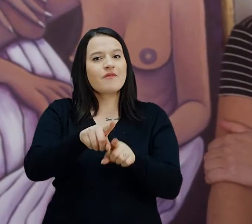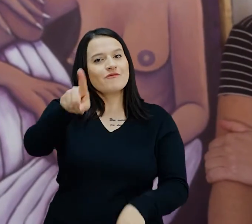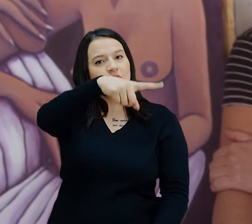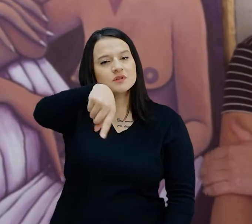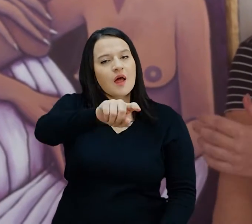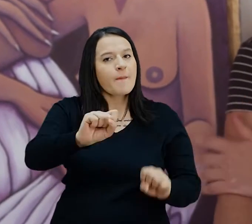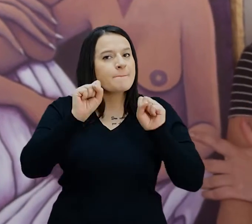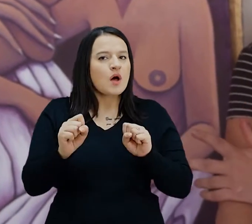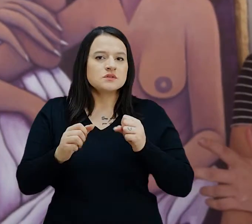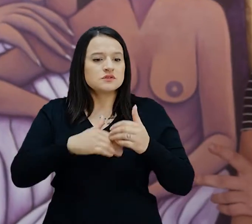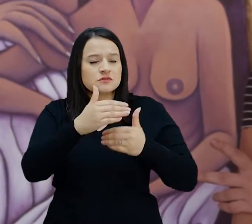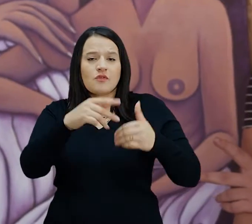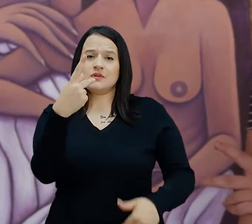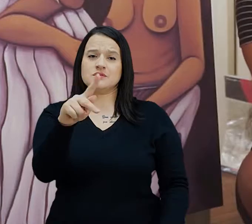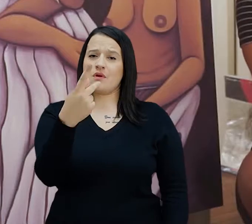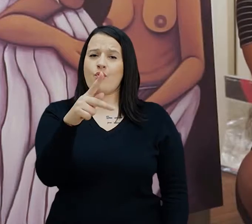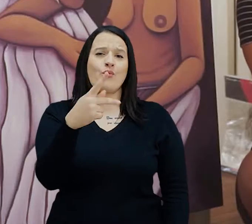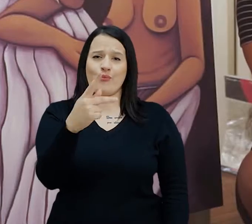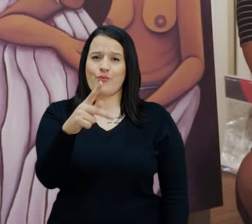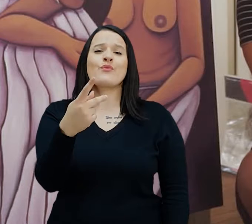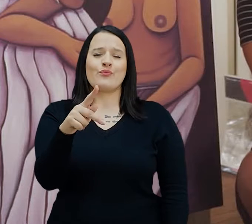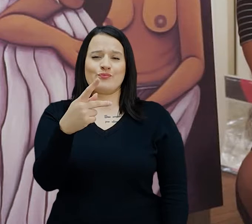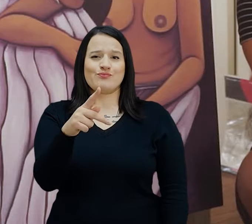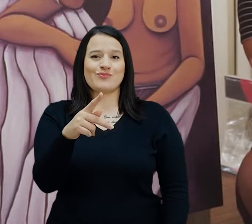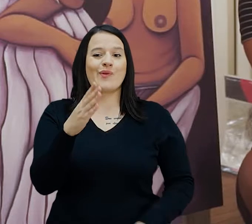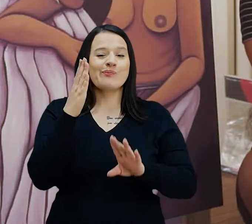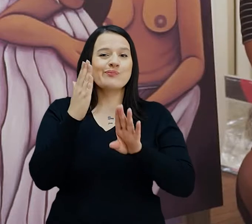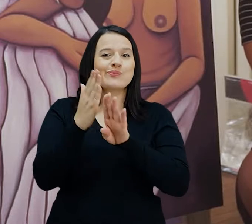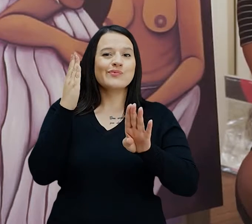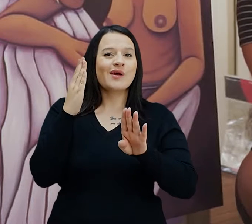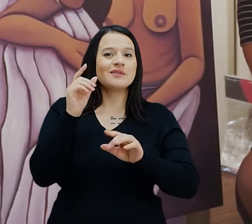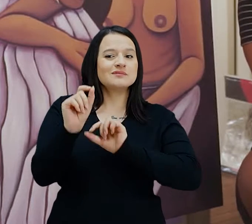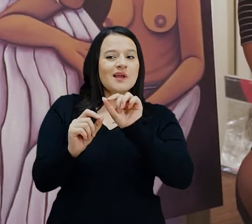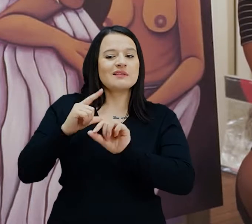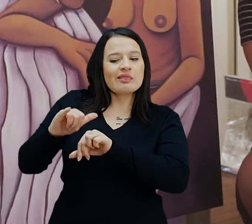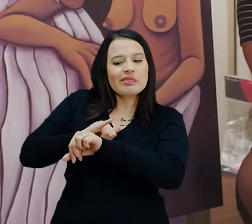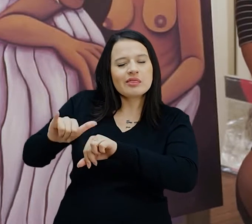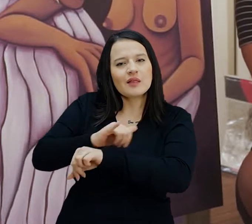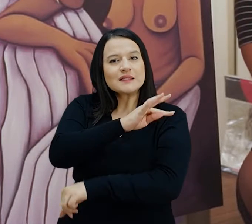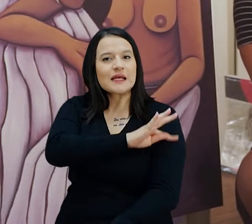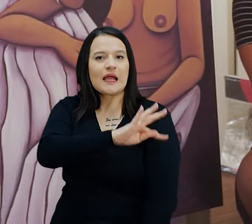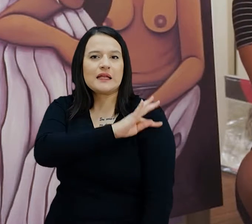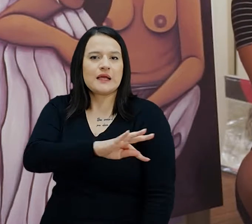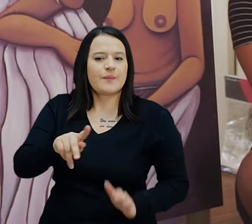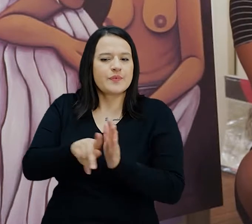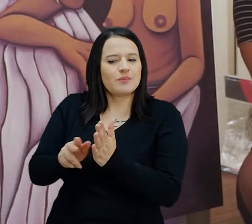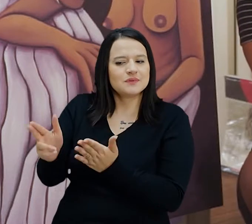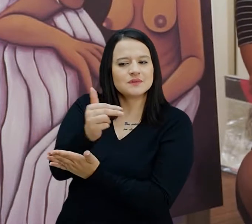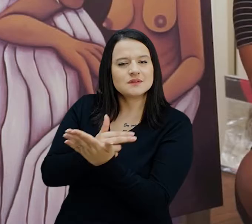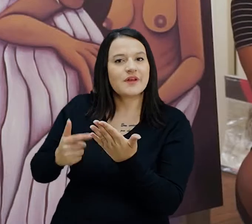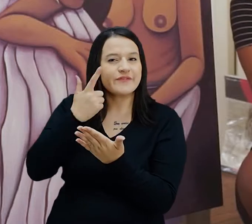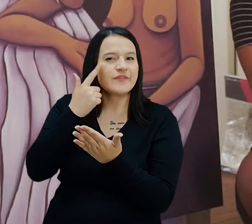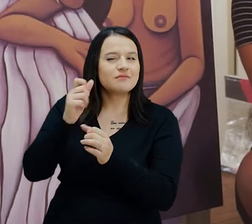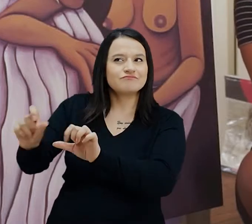criativo e como vocês podem também desenvolver o próprio processo criativo a partir das